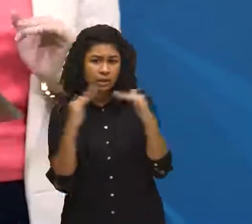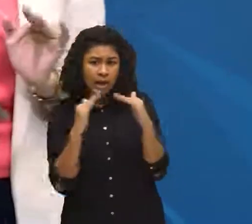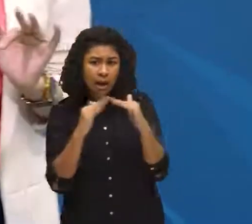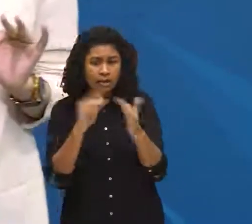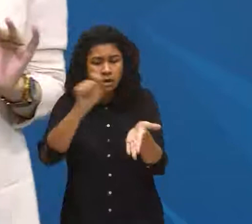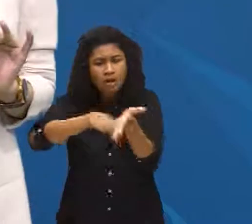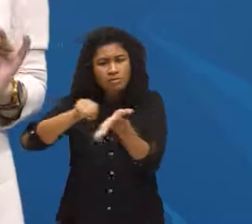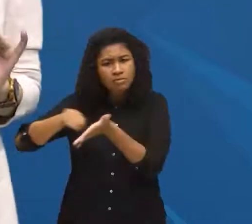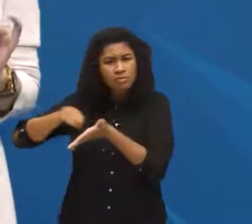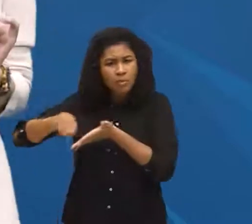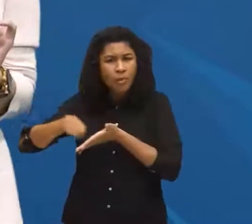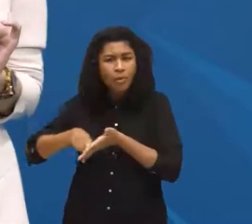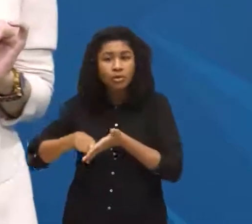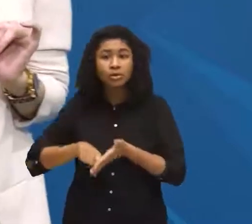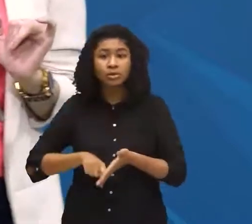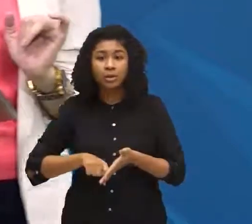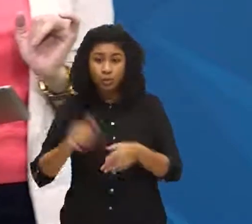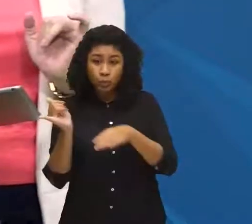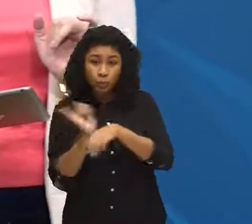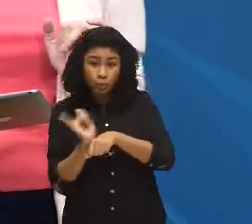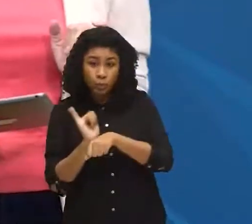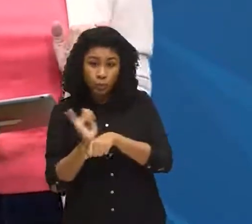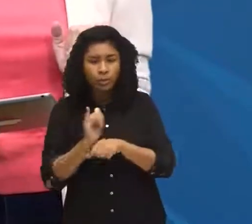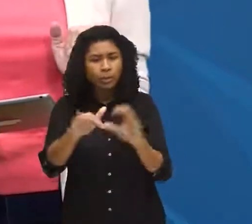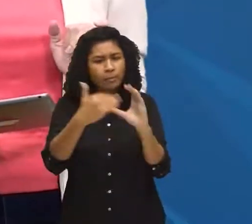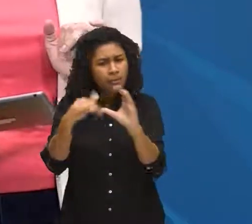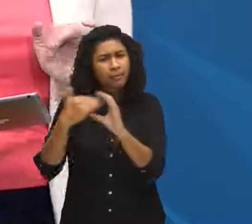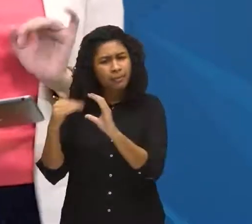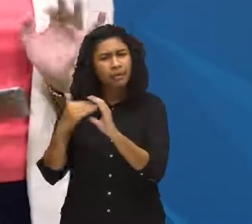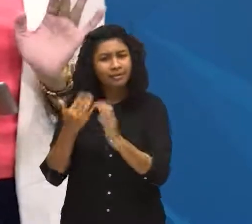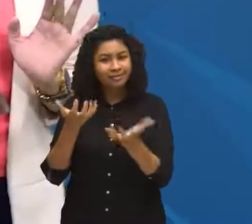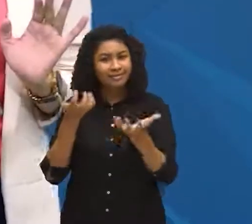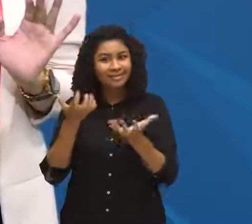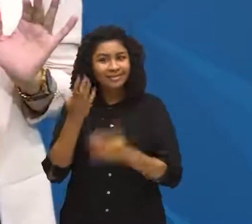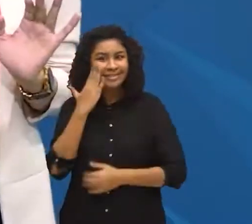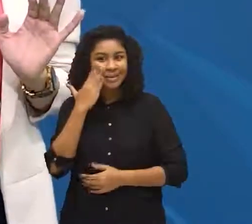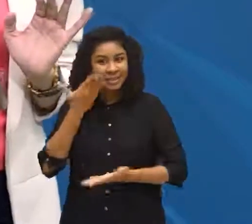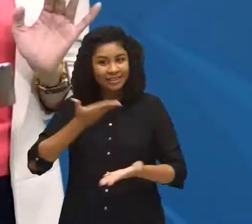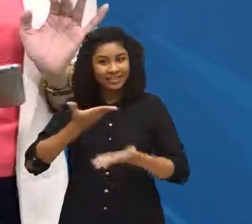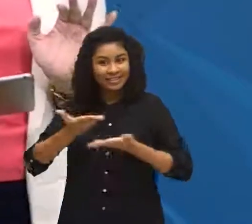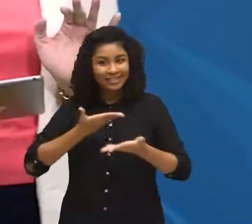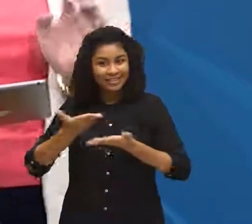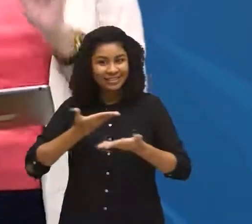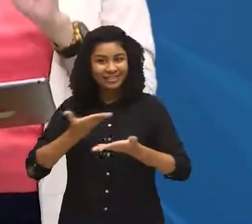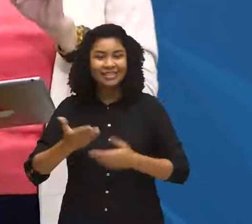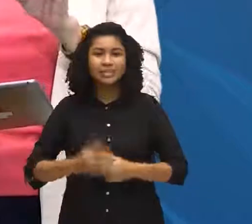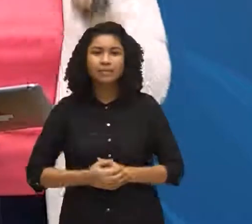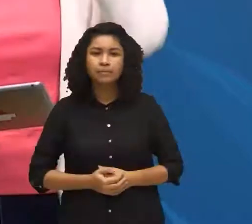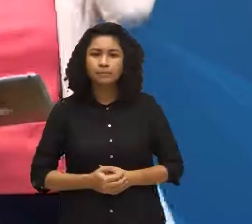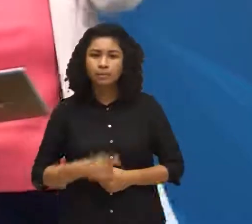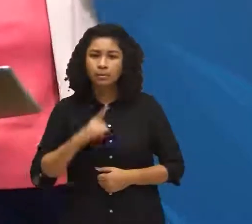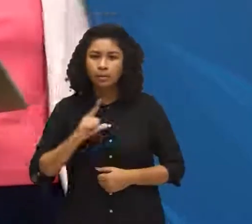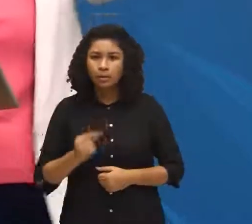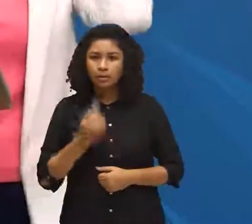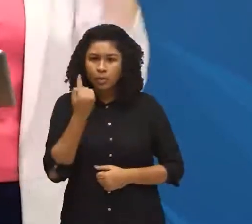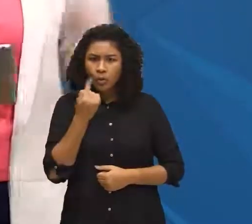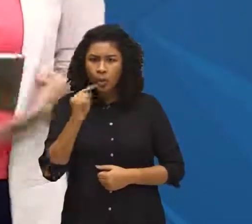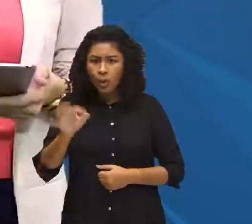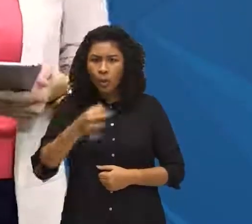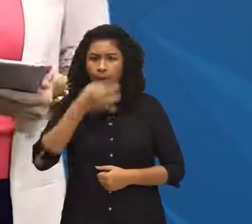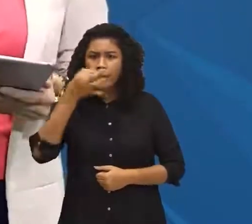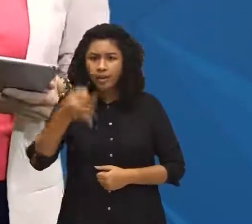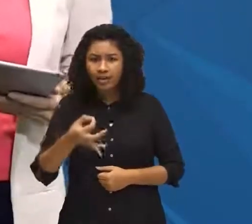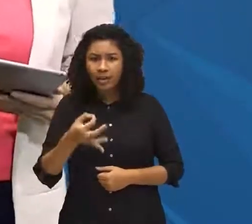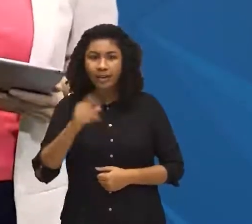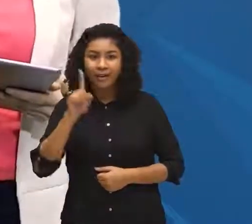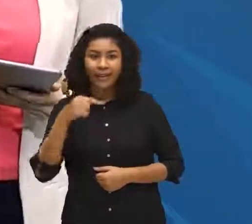também comenta no chat. Vamos lá. Eu curto fakes, tem até comentário aqui dizendo, mas cuidado, elas são